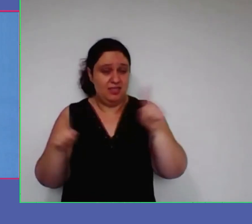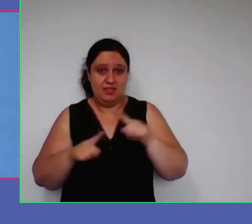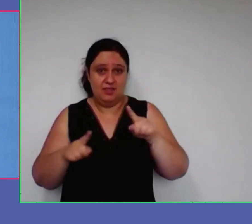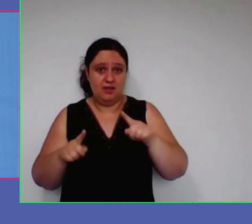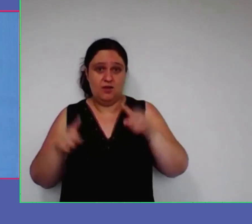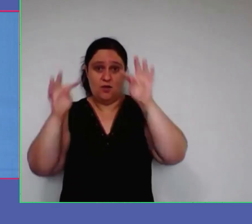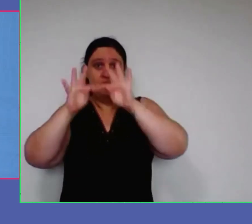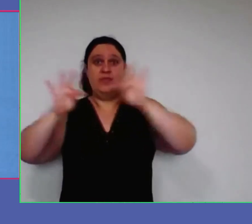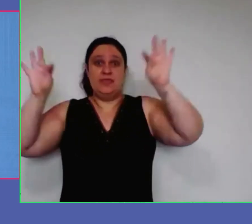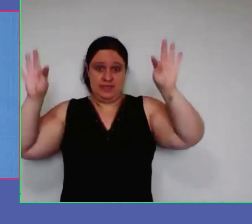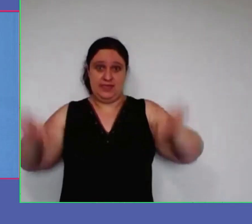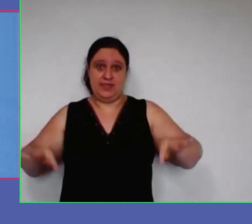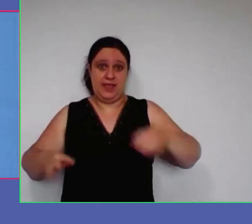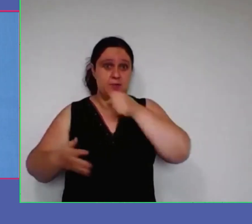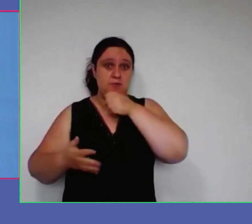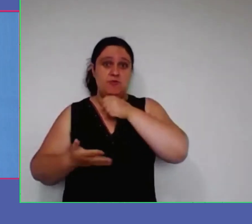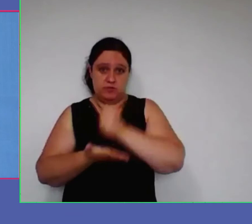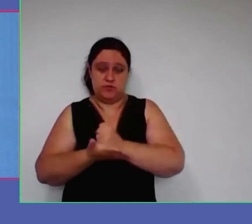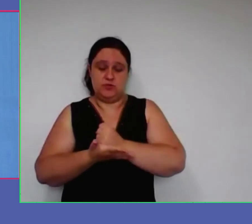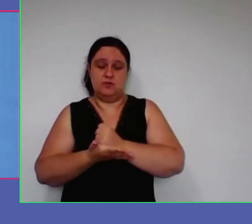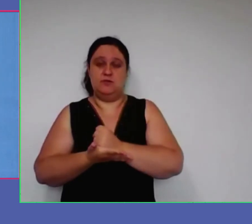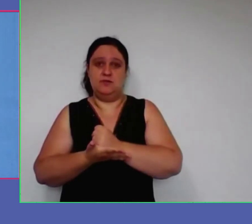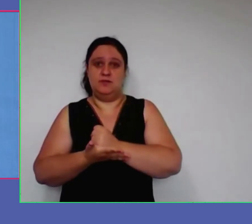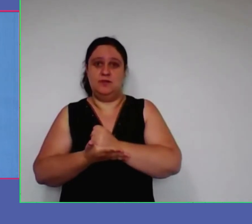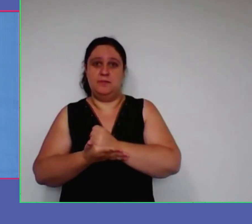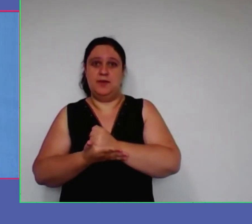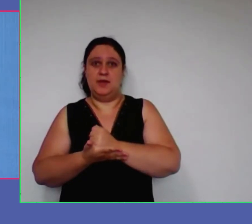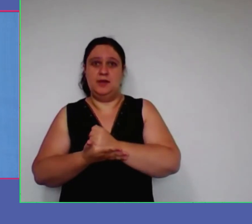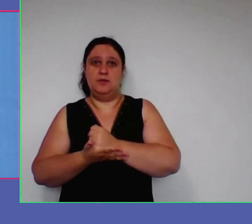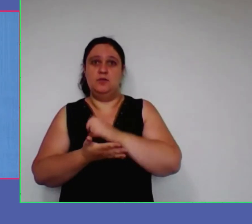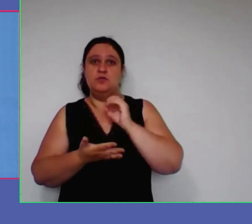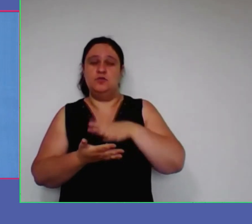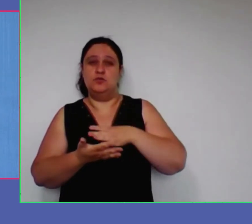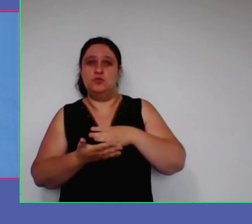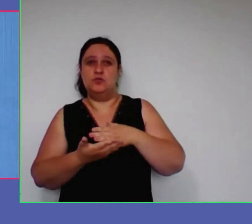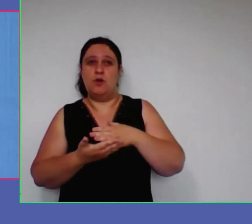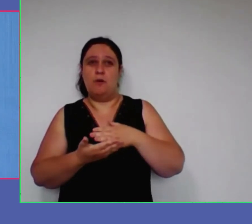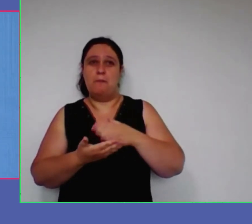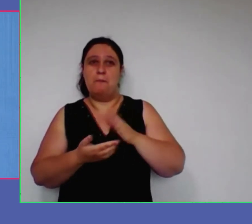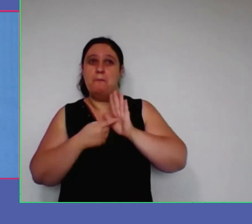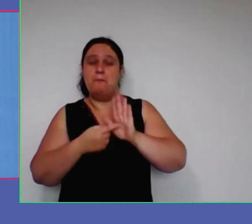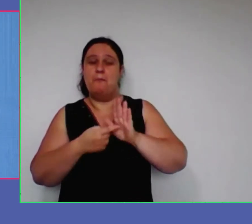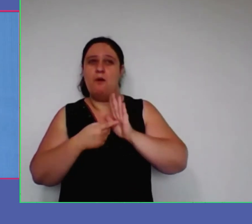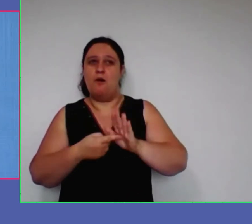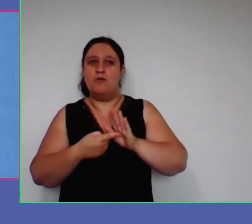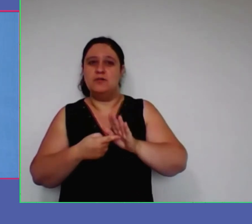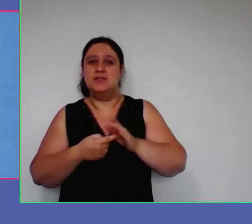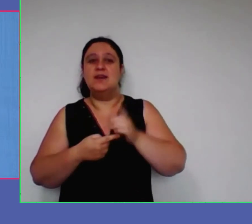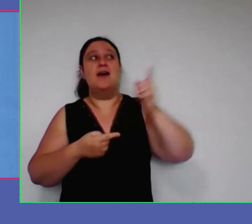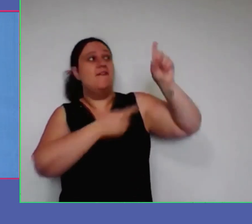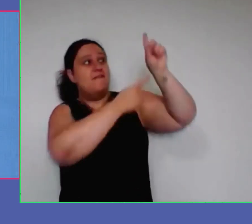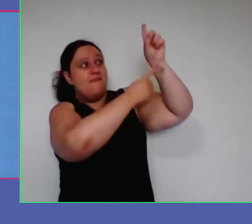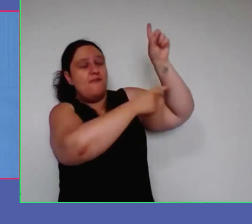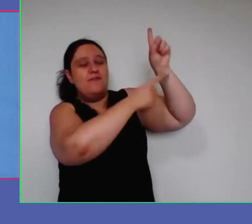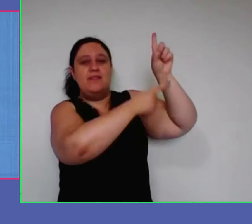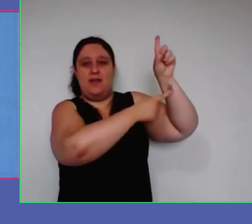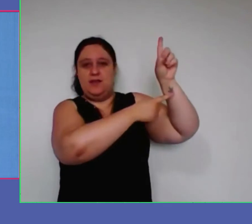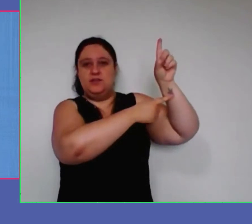é uma sombra da habitação de Deus no Espírito. Deus hoje